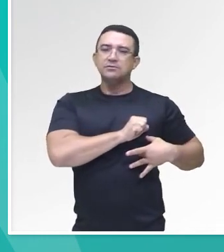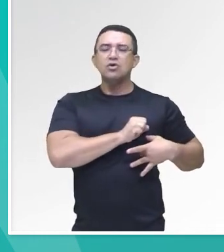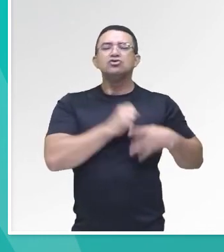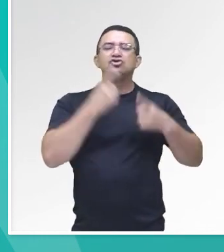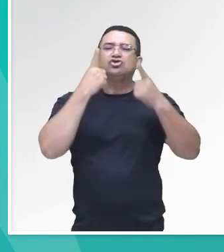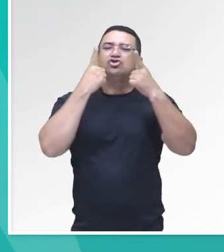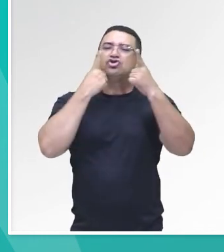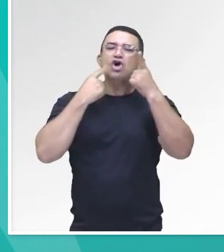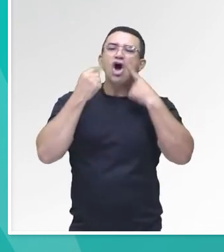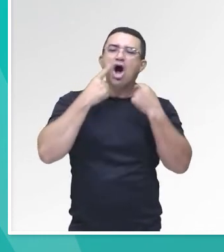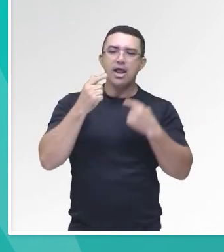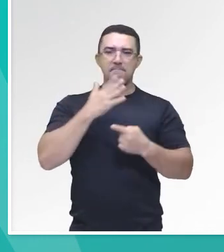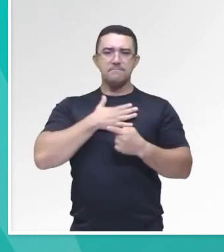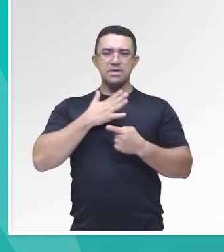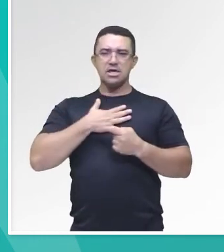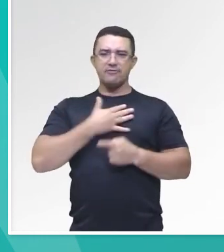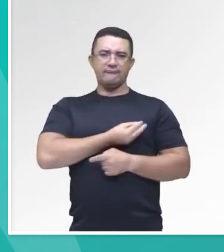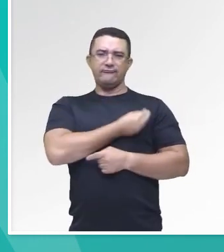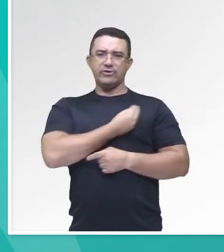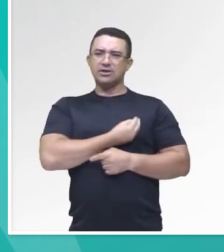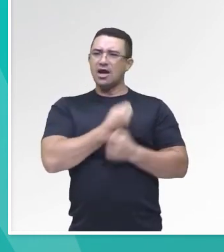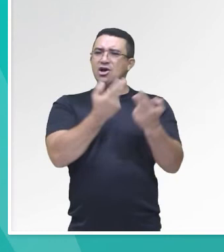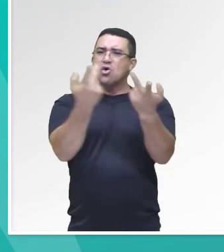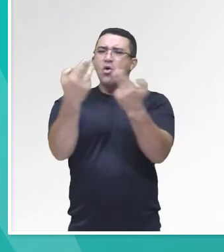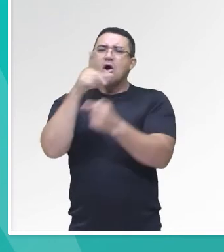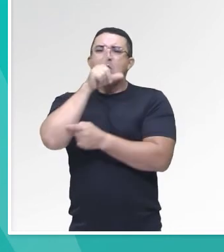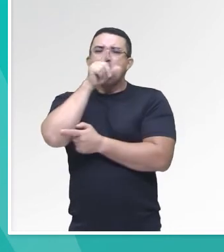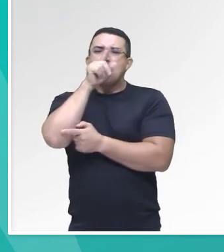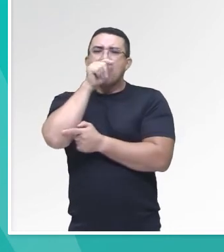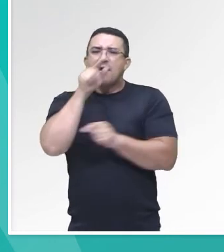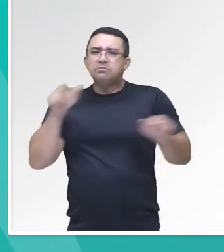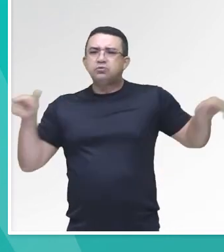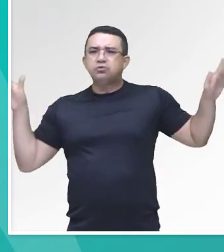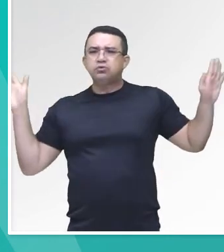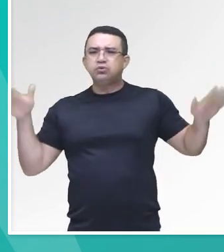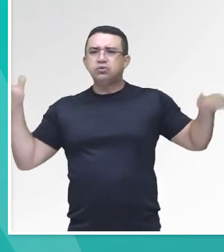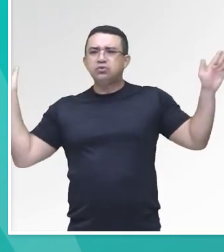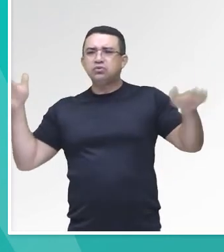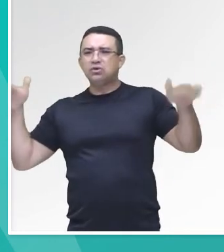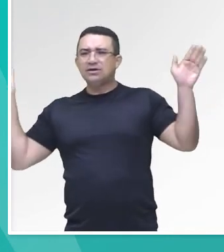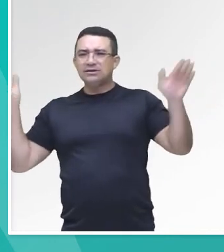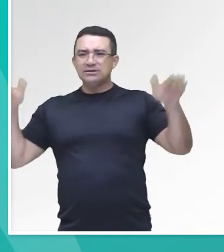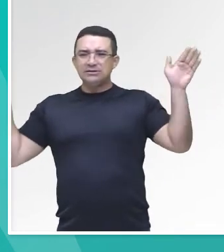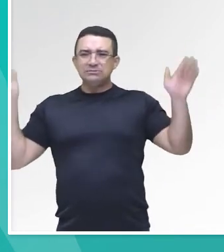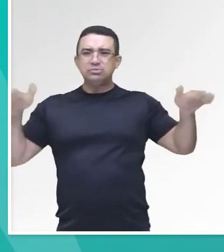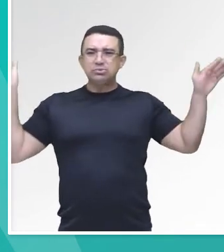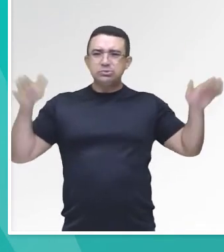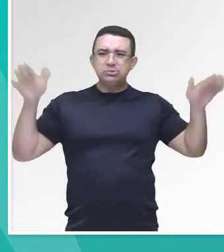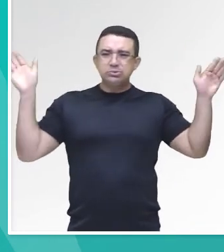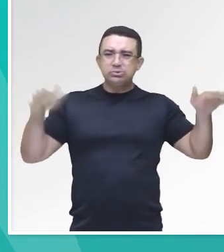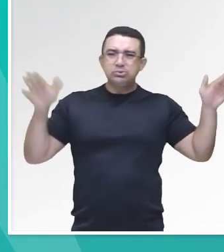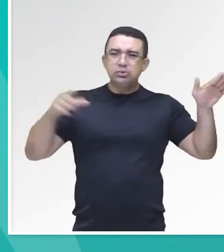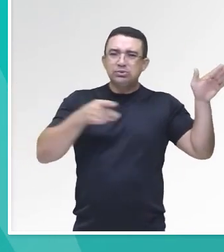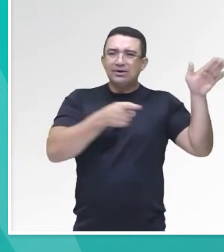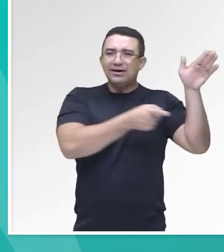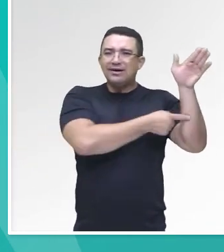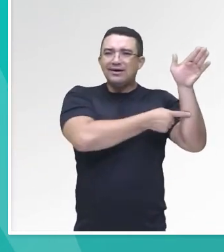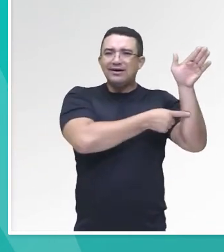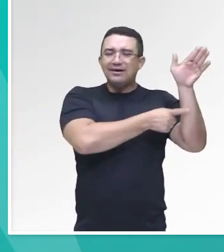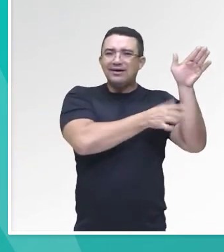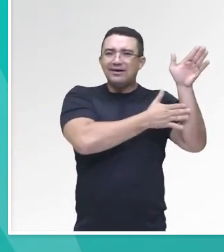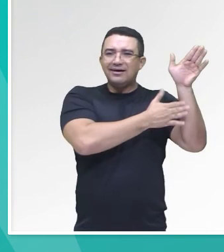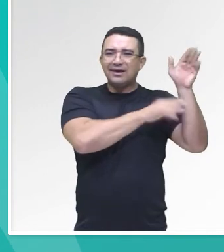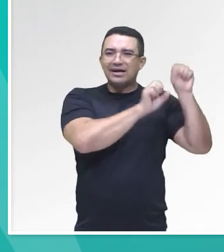alma como um pássaro de asas machucadas. Vejam bem que agora ele já está